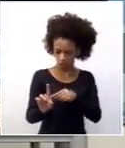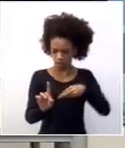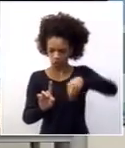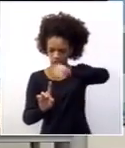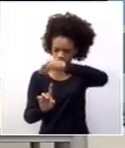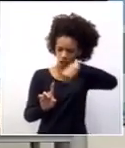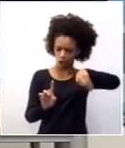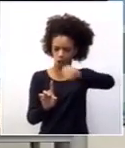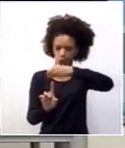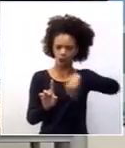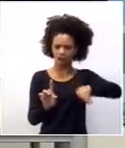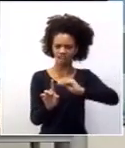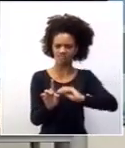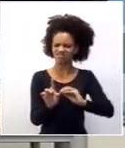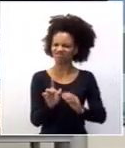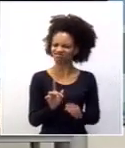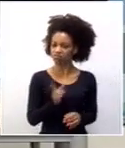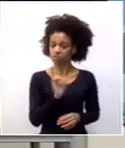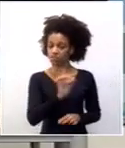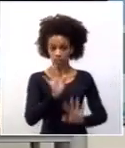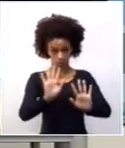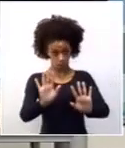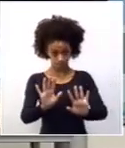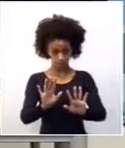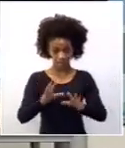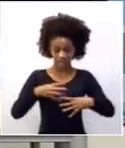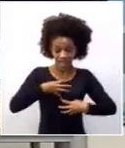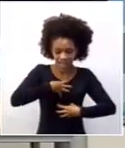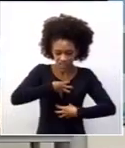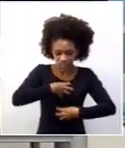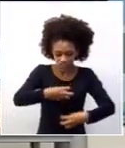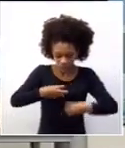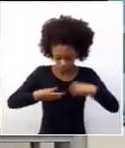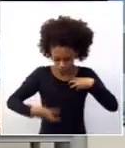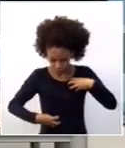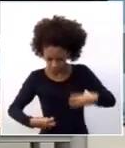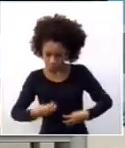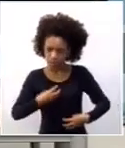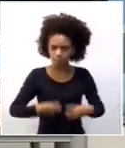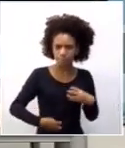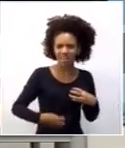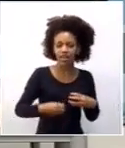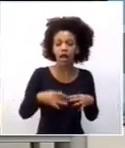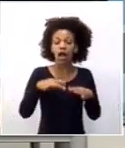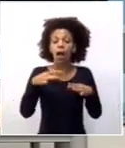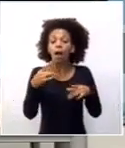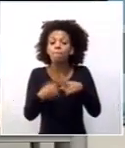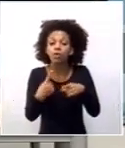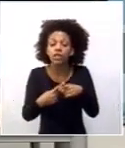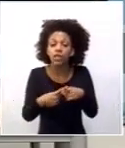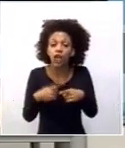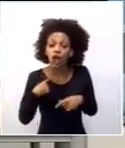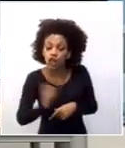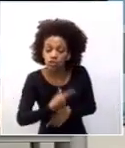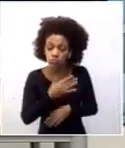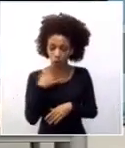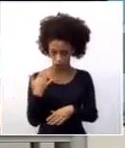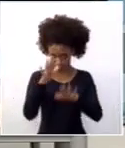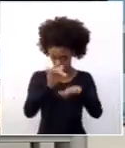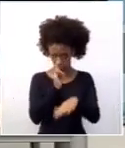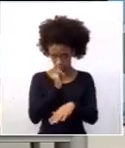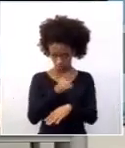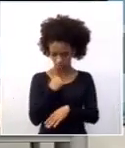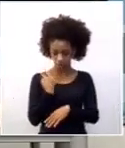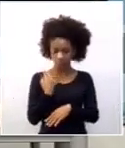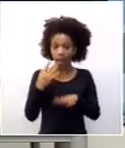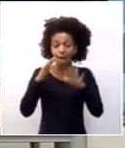série de órgãos que estão dentro das pessoas. Porque, por mais que eu morra, a gente tem um monte de bactérias e micro-organismos que estão vivos aqui dentro da